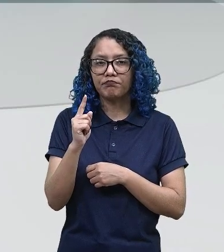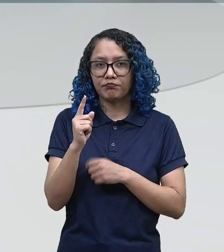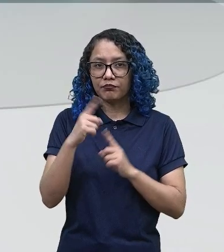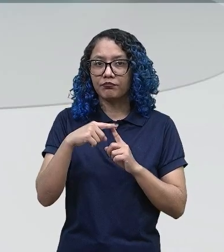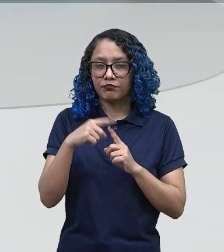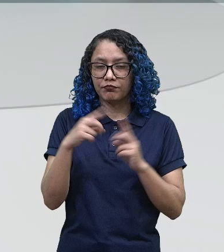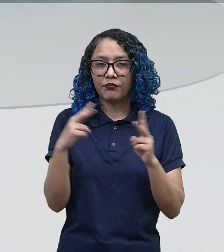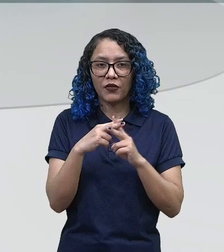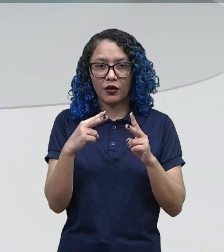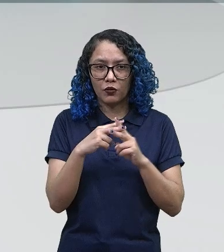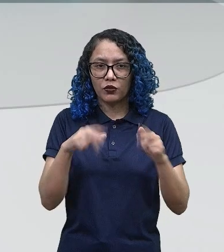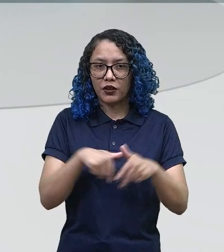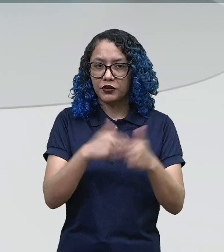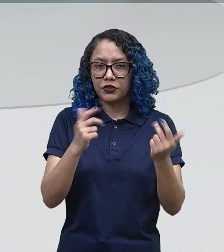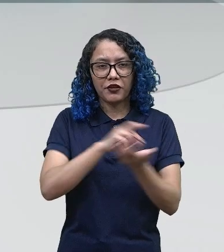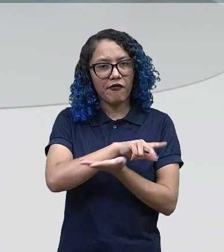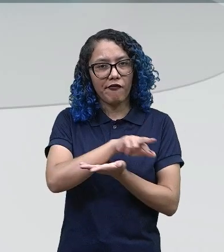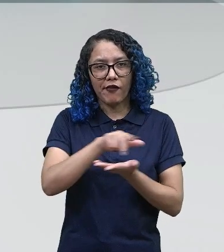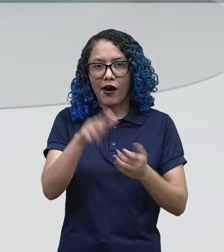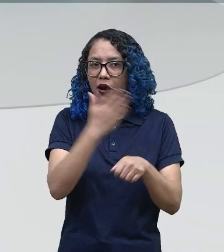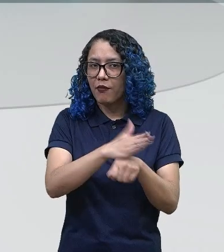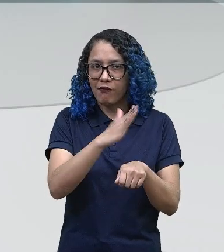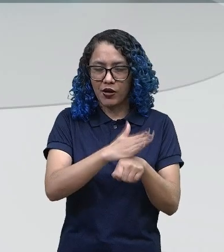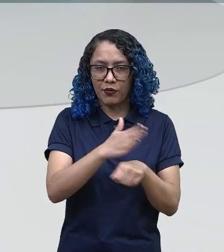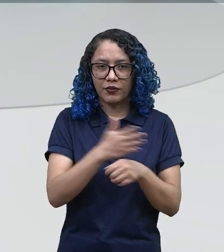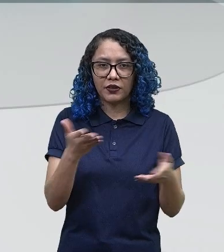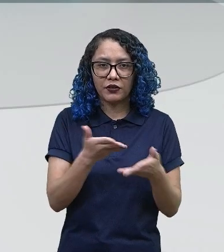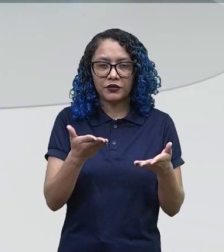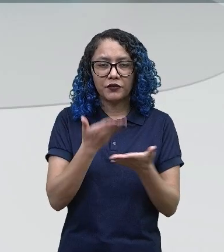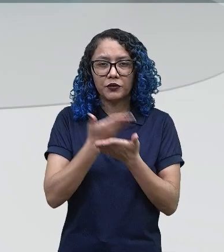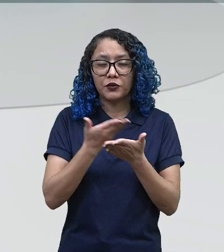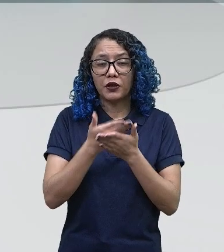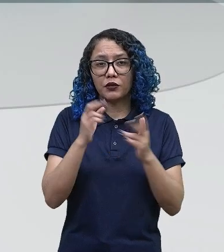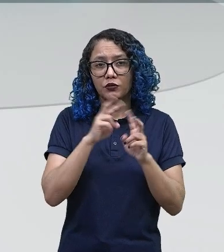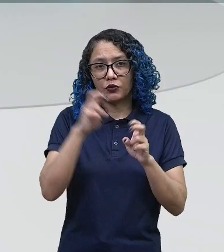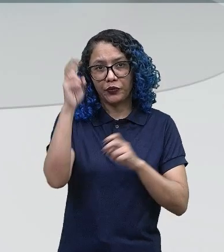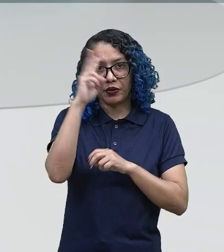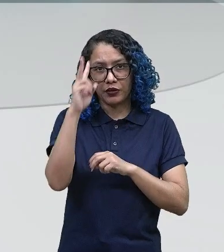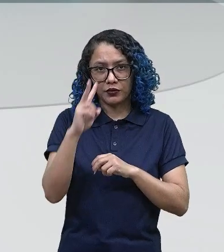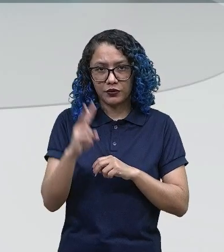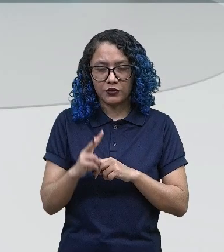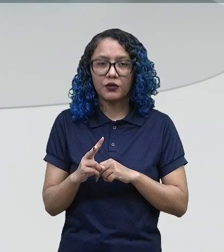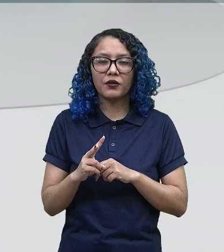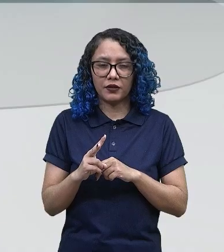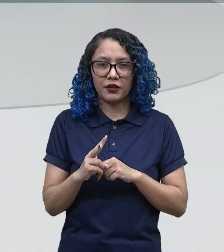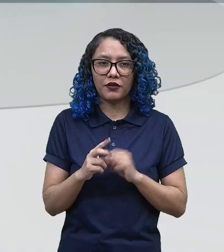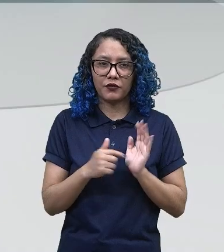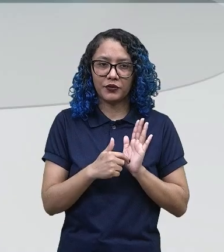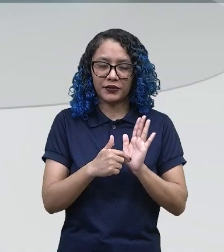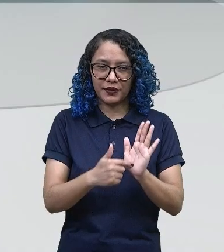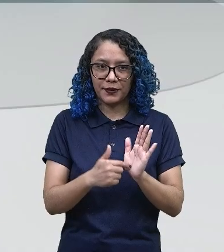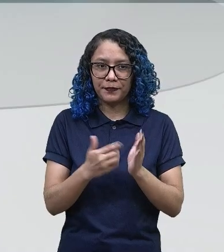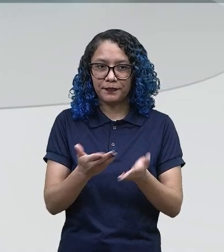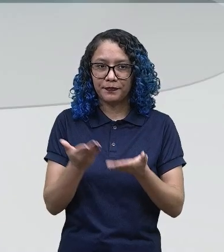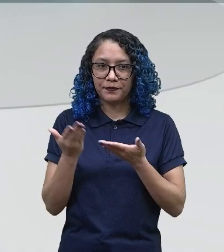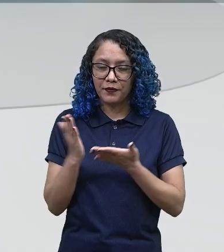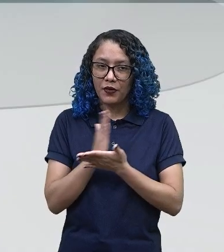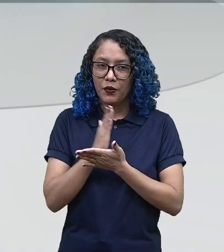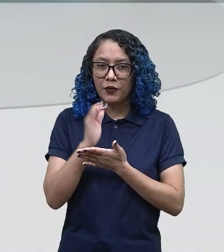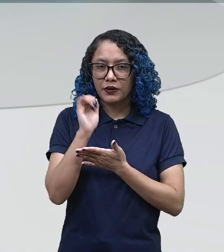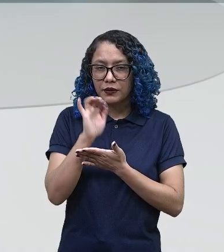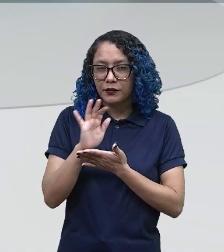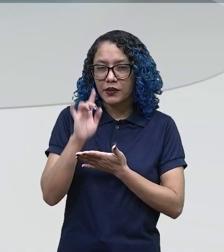etnias. A gente vai aprofundar um pouco sobre a história do Uca-Uca, já começa a aparecer aqui para a gente algumas